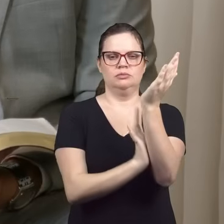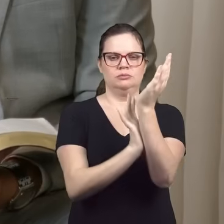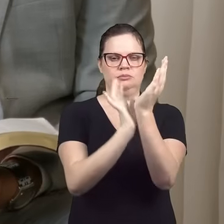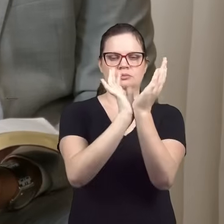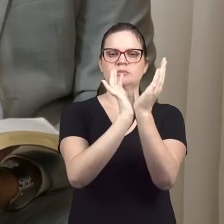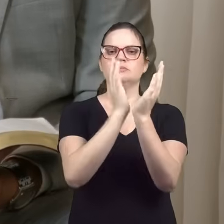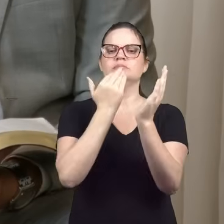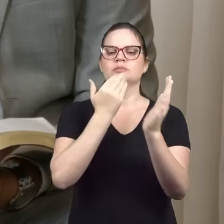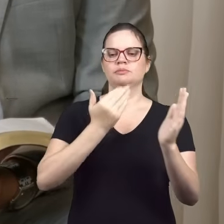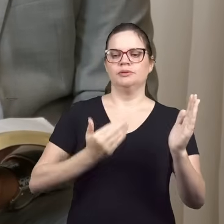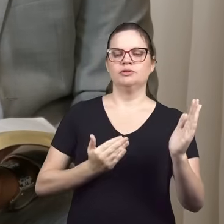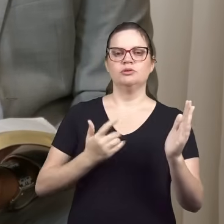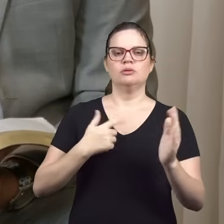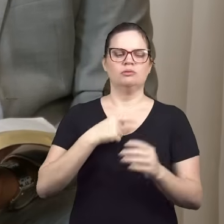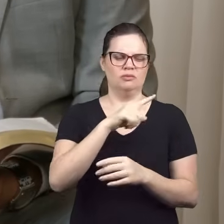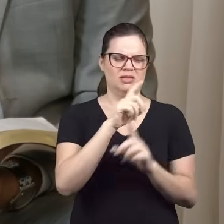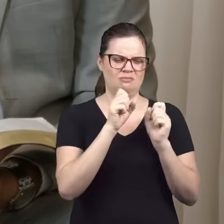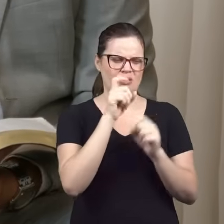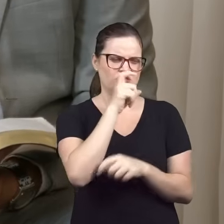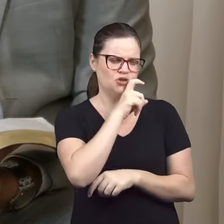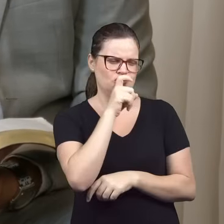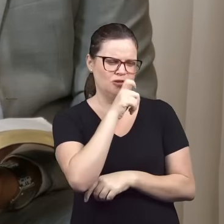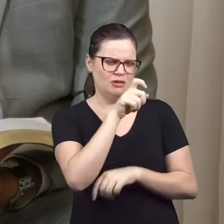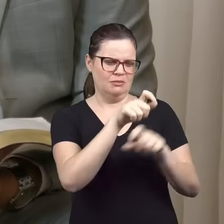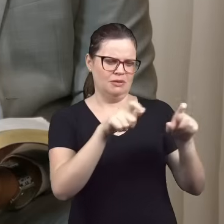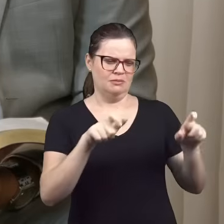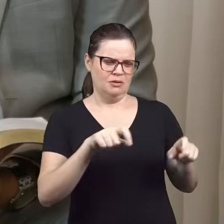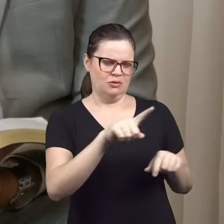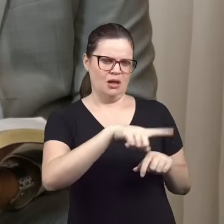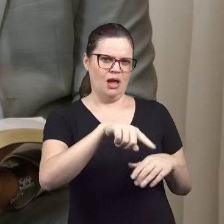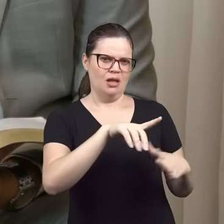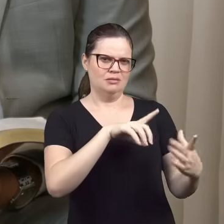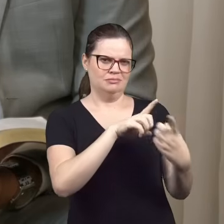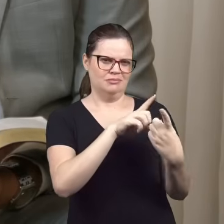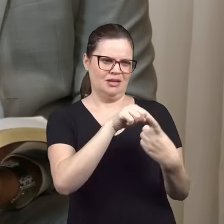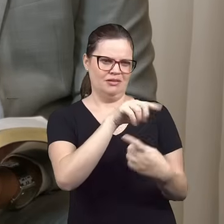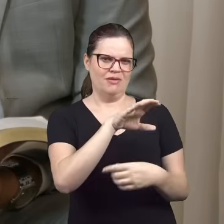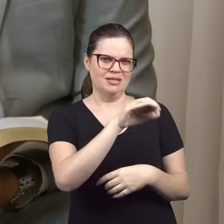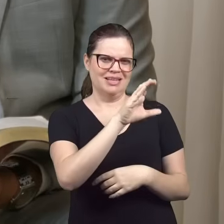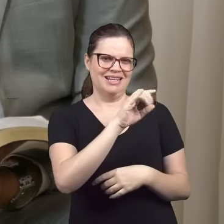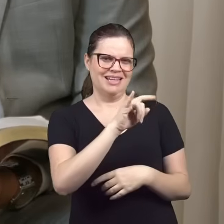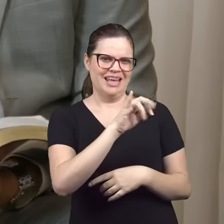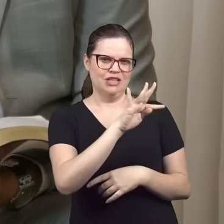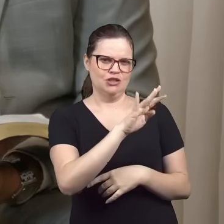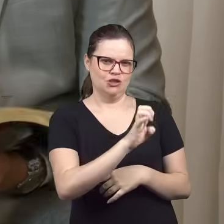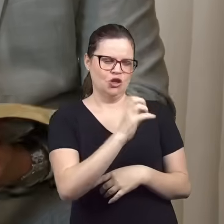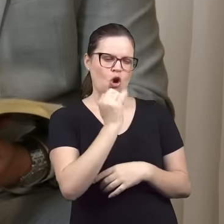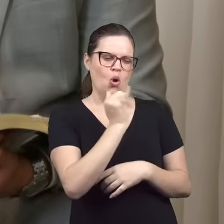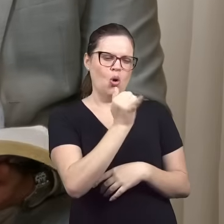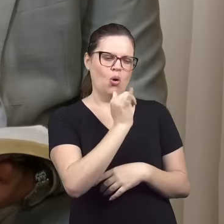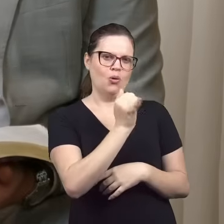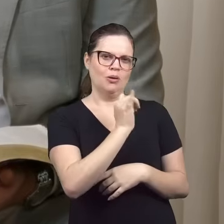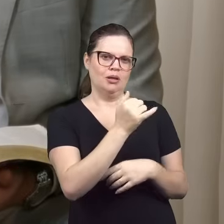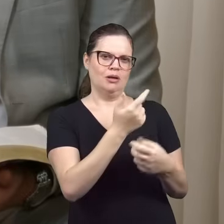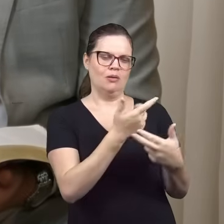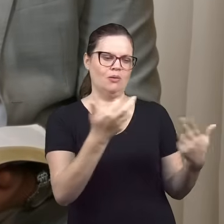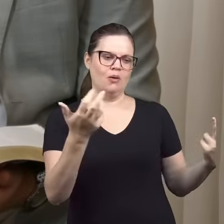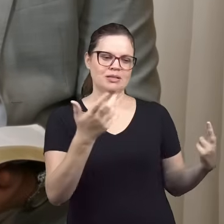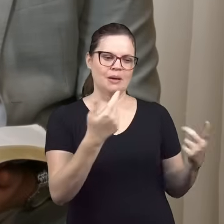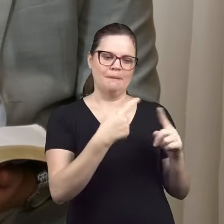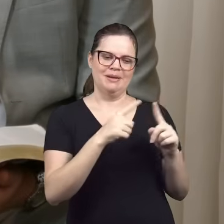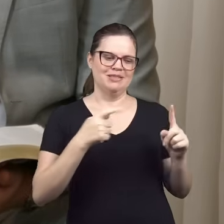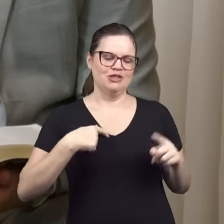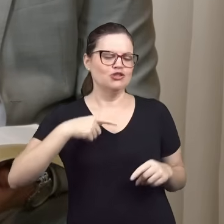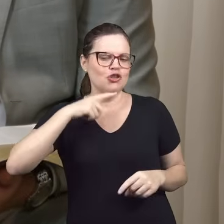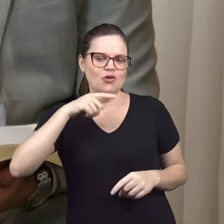para que eu pudesse mentir para aqueles que seriam os nossos clientes e falar coisas que a gente não conseguiria